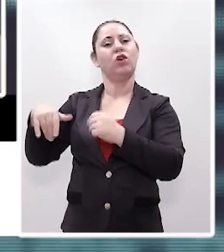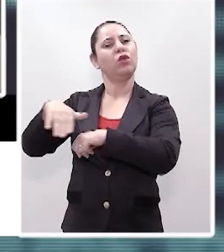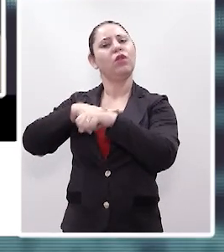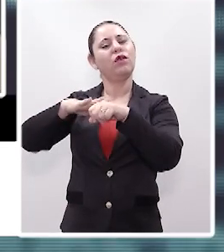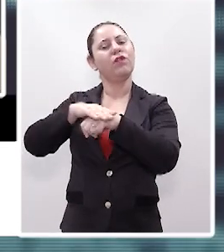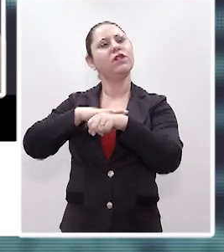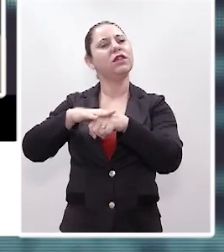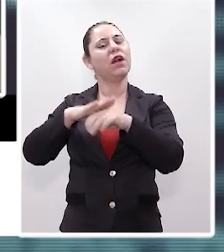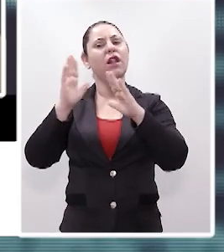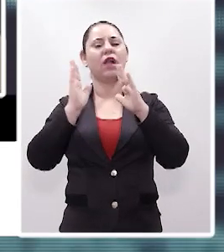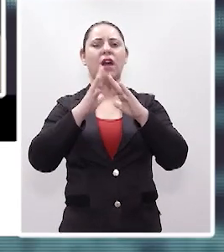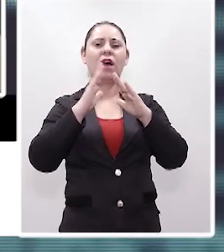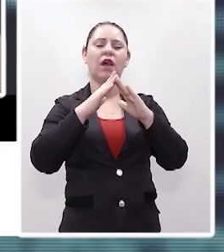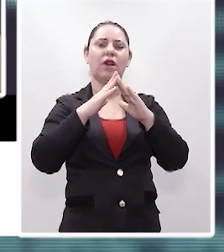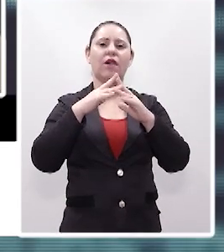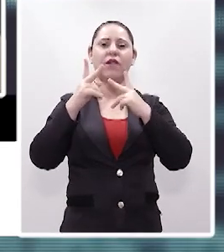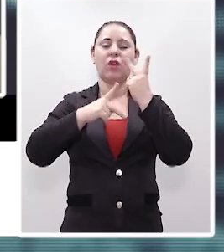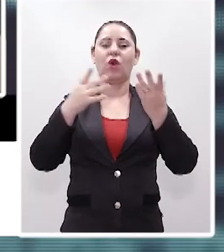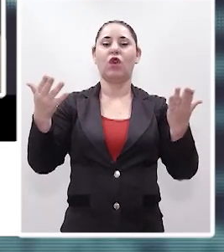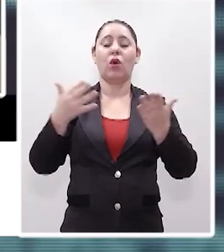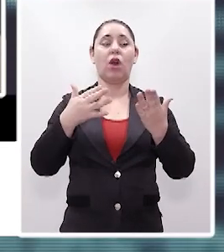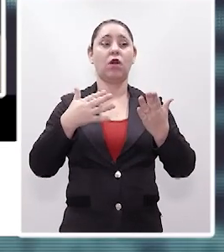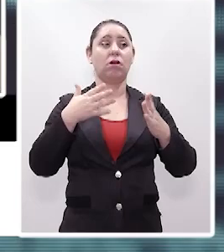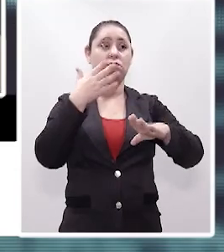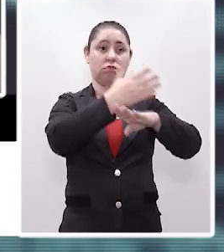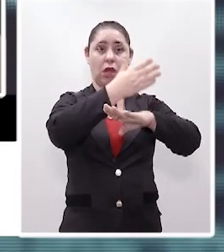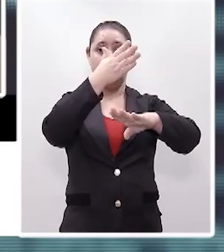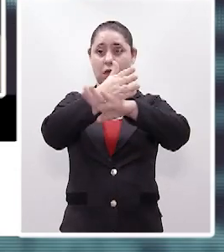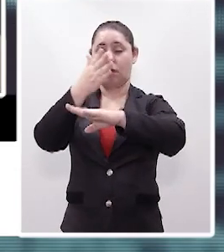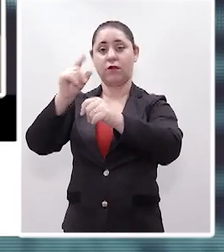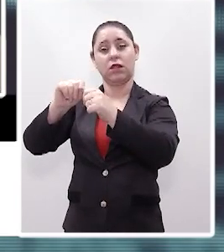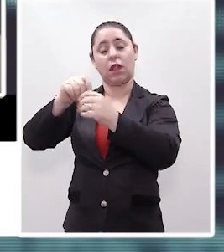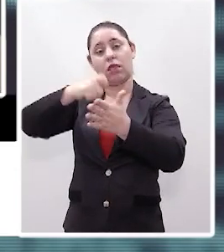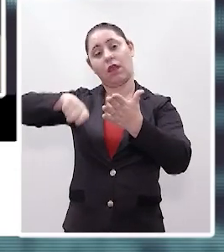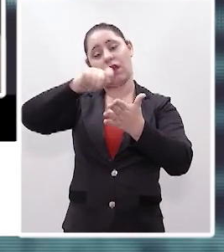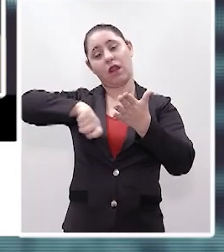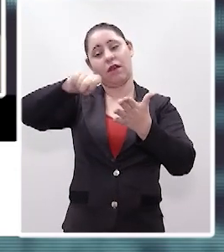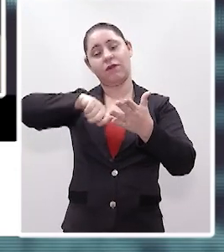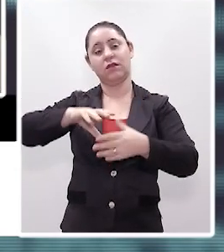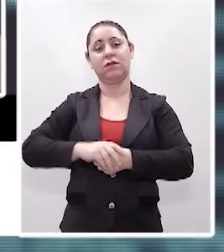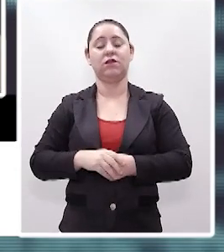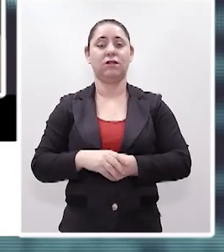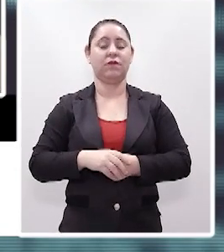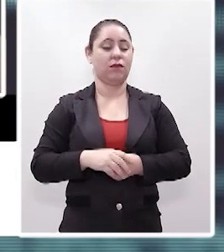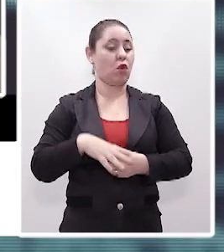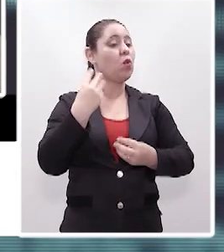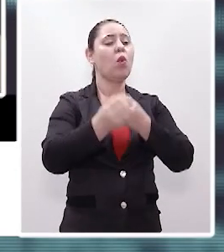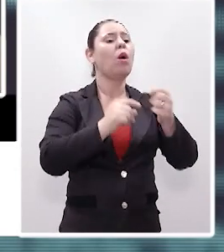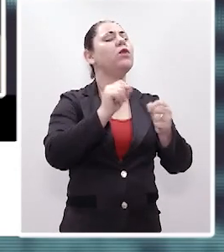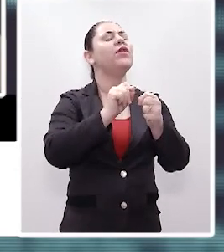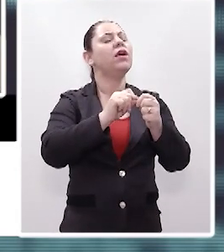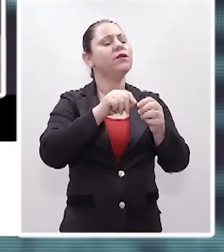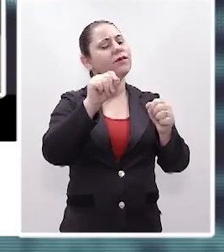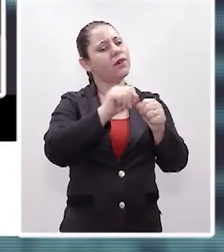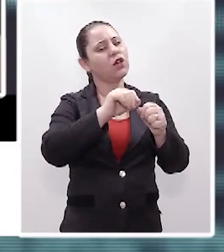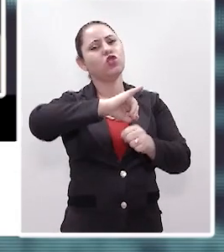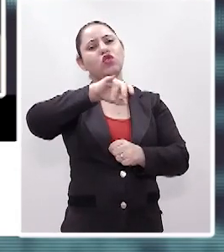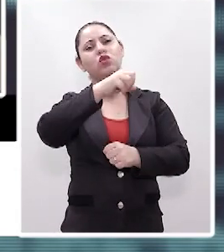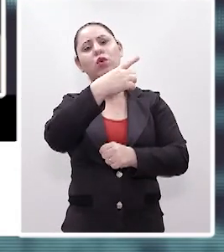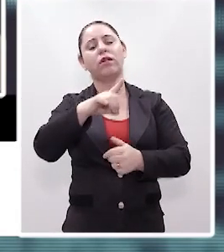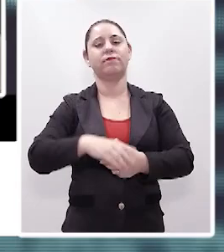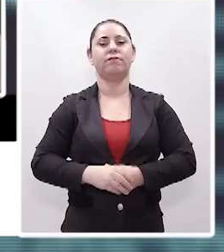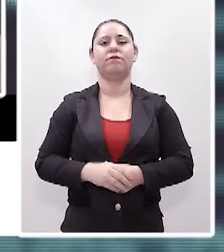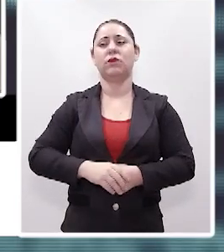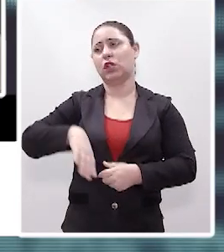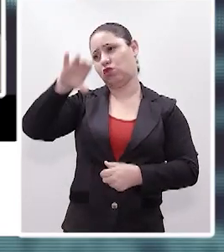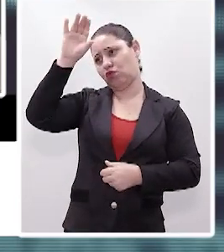eles conversando lá em casa e tal, eu falei, agora todo mundo vai embora, que vocês vão fazer tarefa, né? Aí ele falou, eu falei, como é que você faz, João?